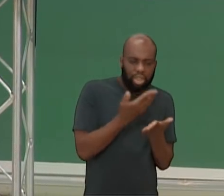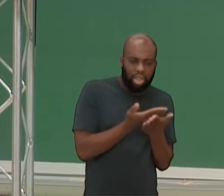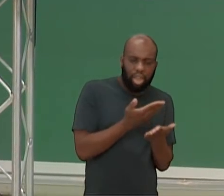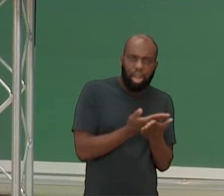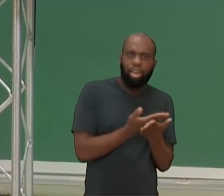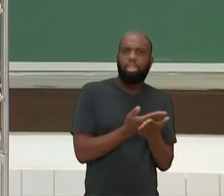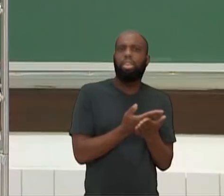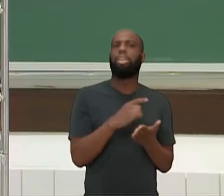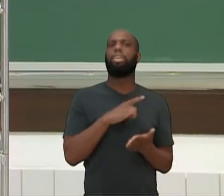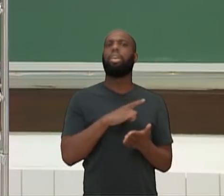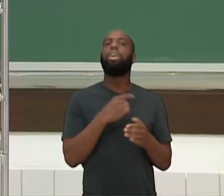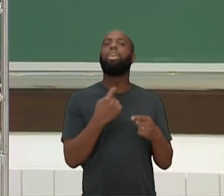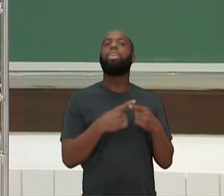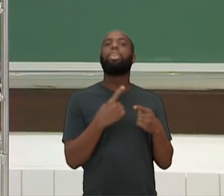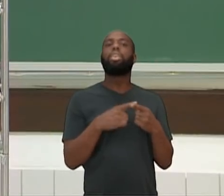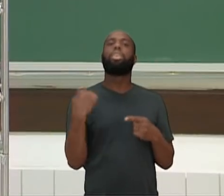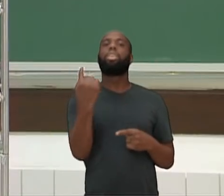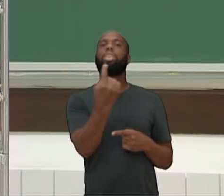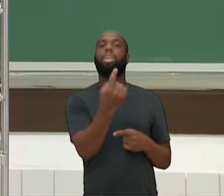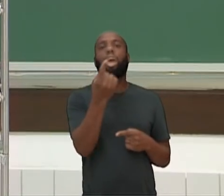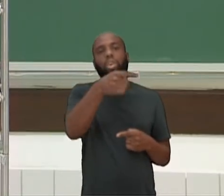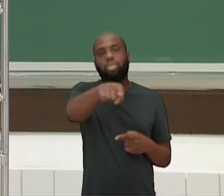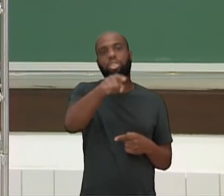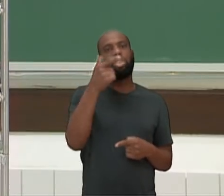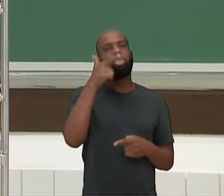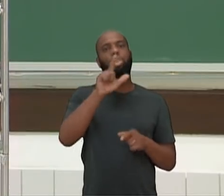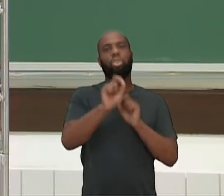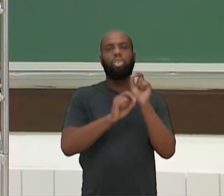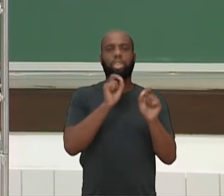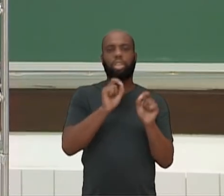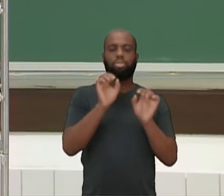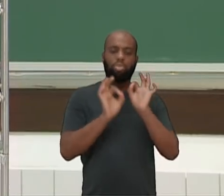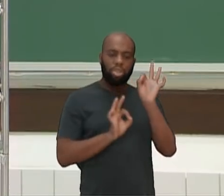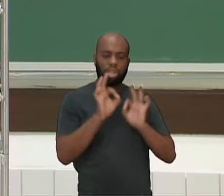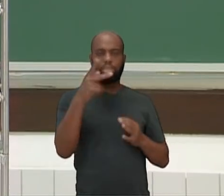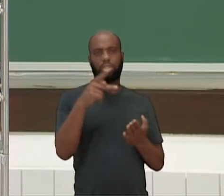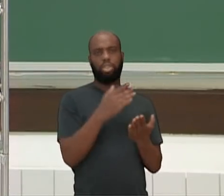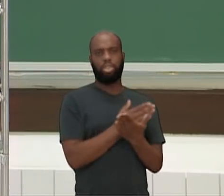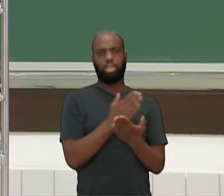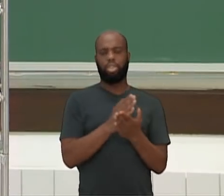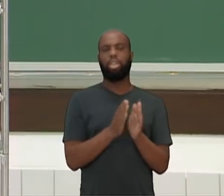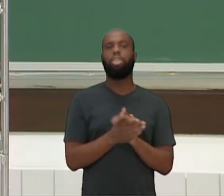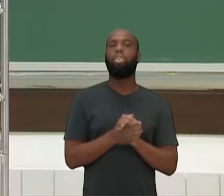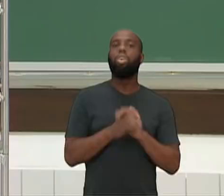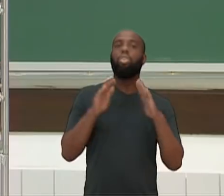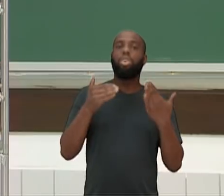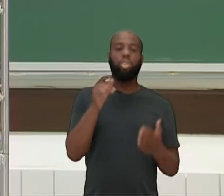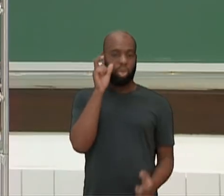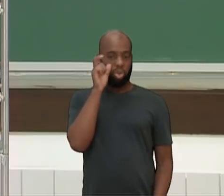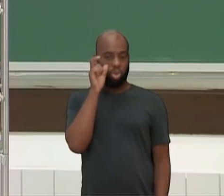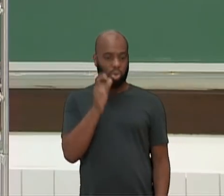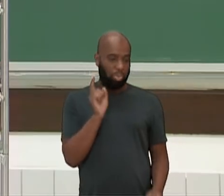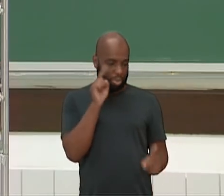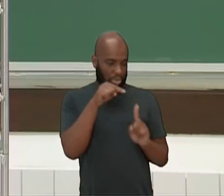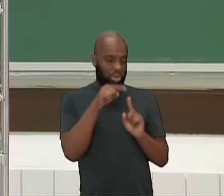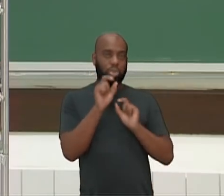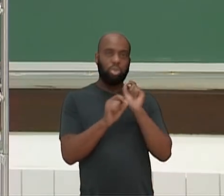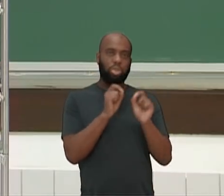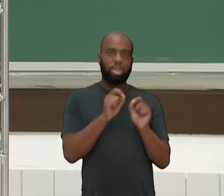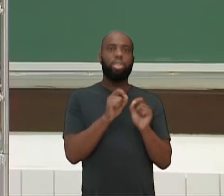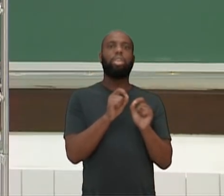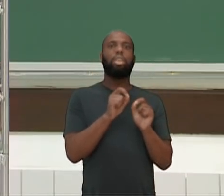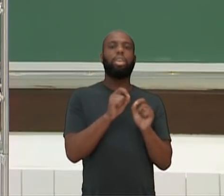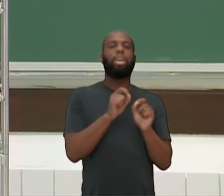passadas, para que você consiga se alinhar aí no conteúdo no seu caderno. Ok? Então, a nossa intenção é aprender e se divertir. Vamos